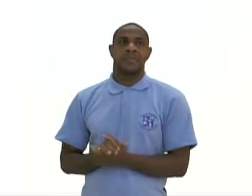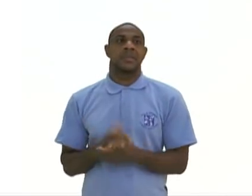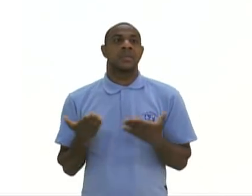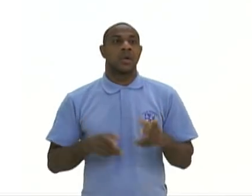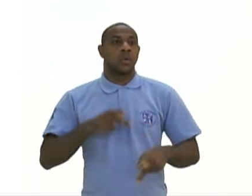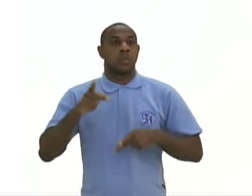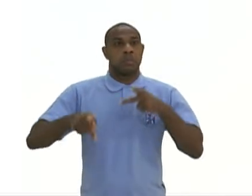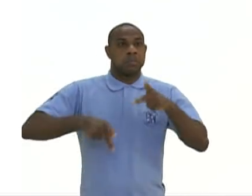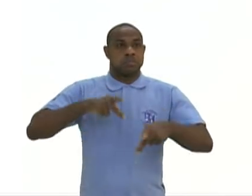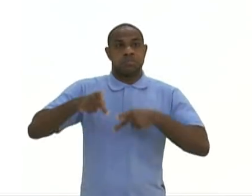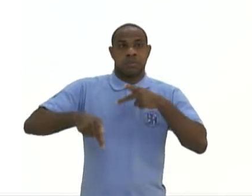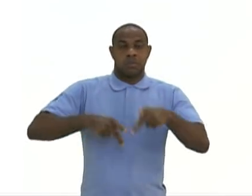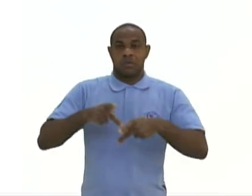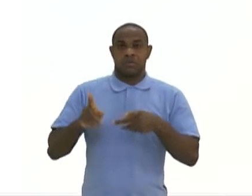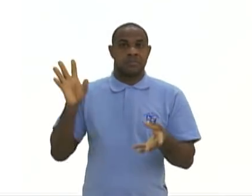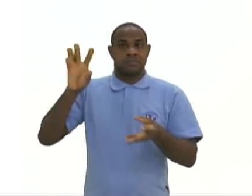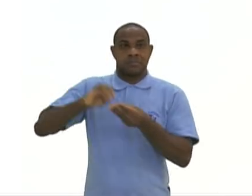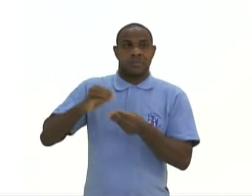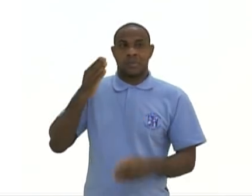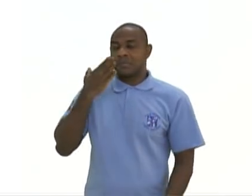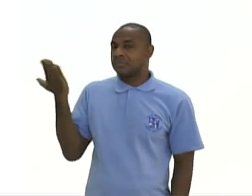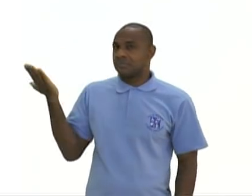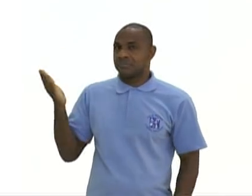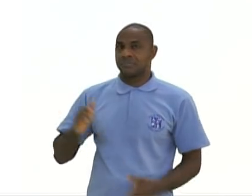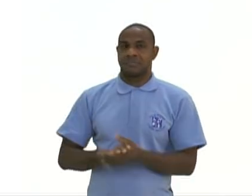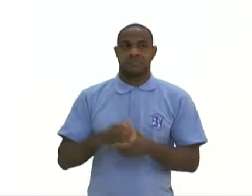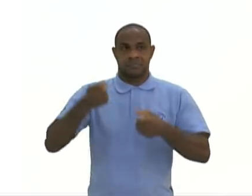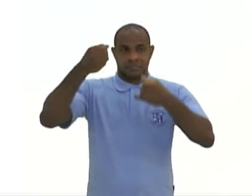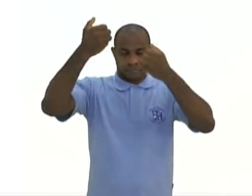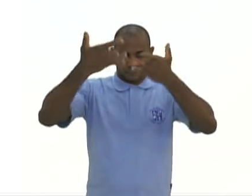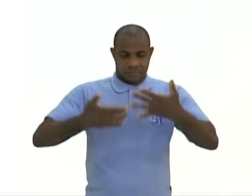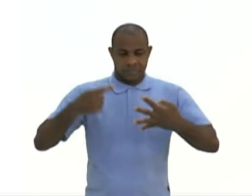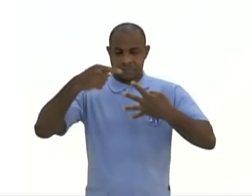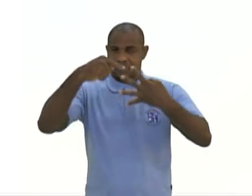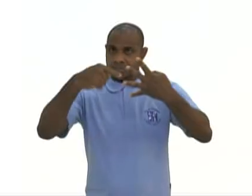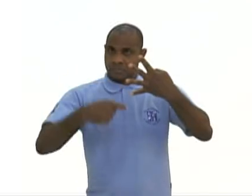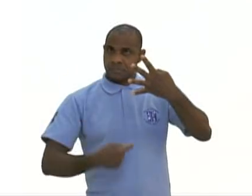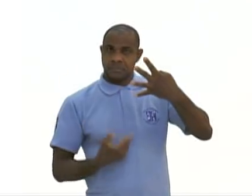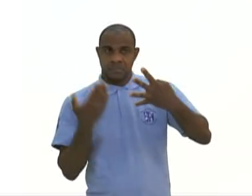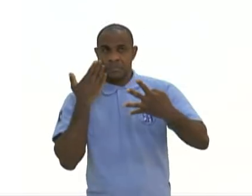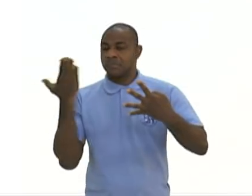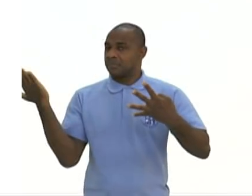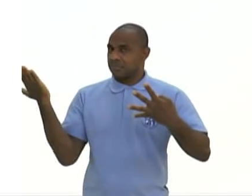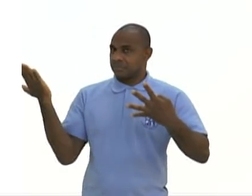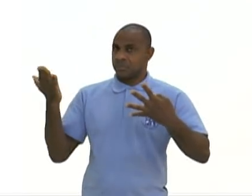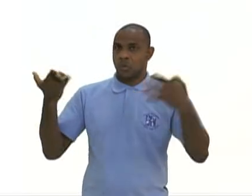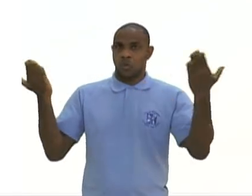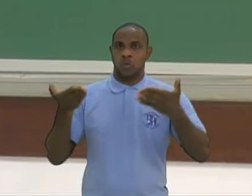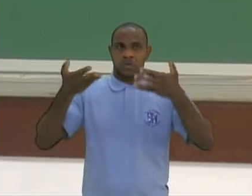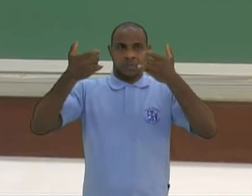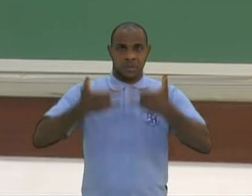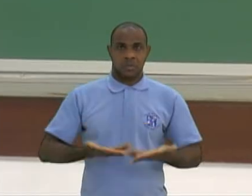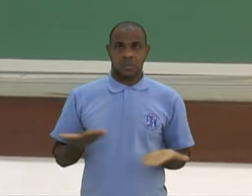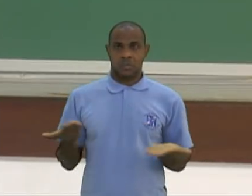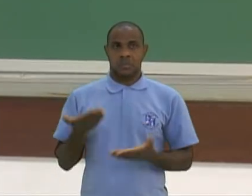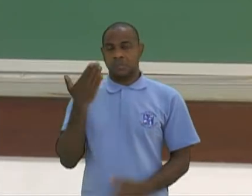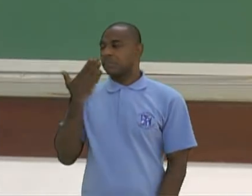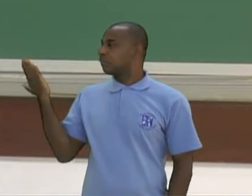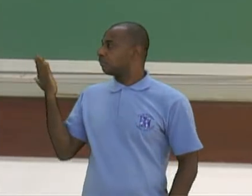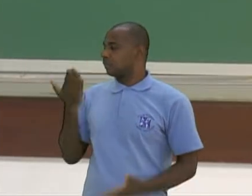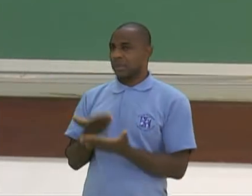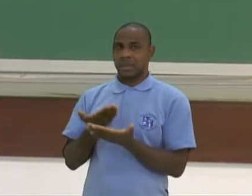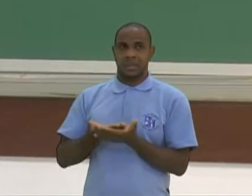germanos. Tenho 2, localização, pegamos um pouquinho da sociedade e da guerra. Próxima aula,